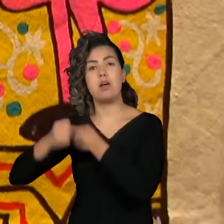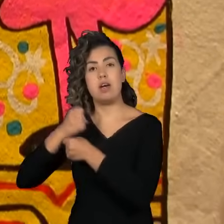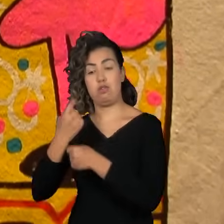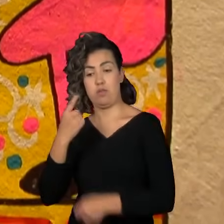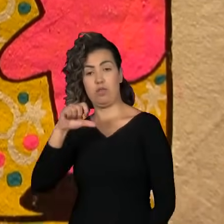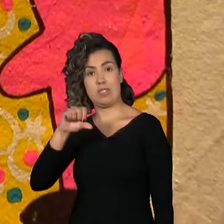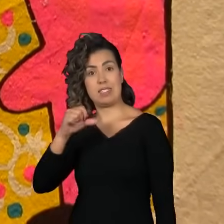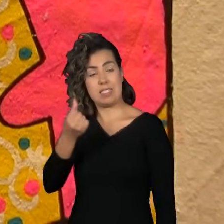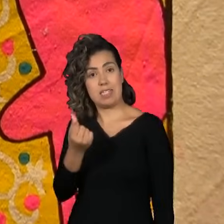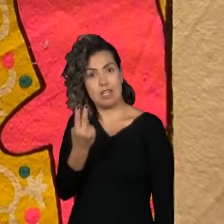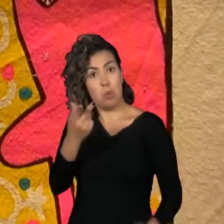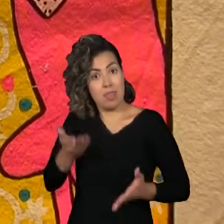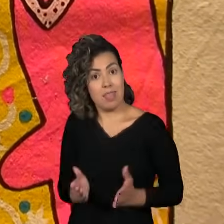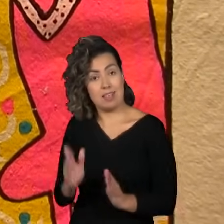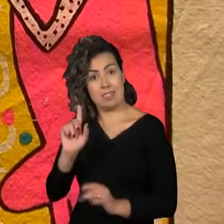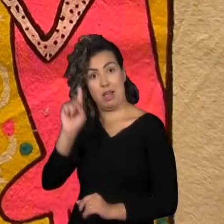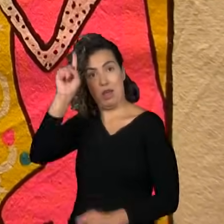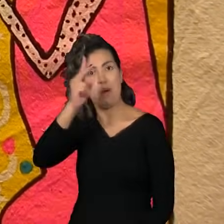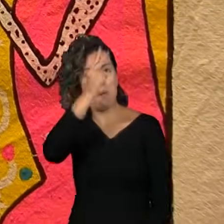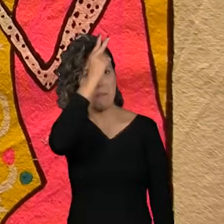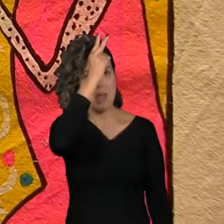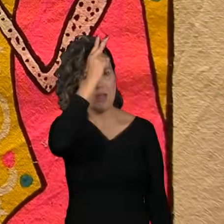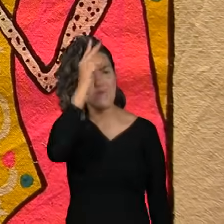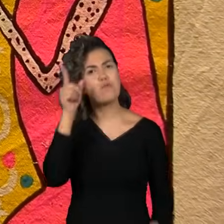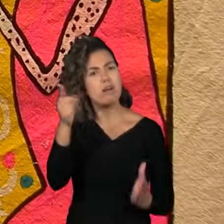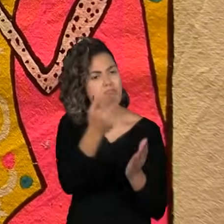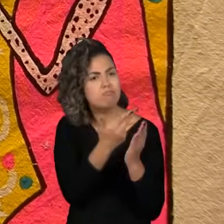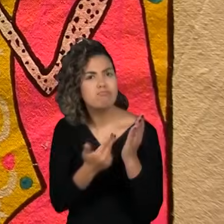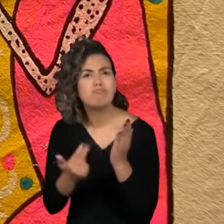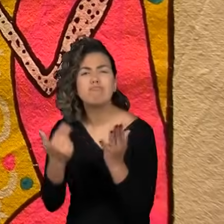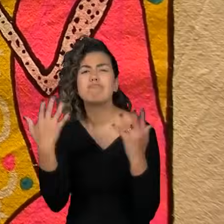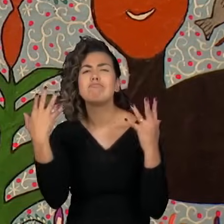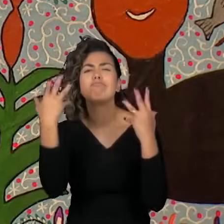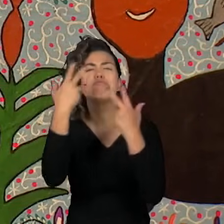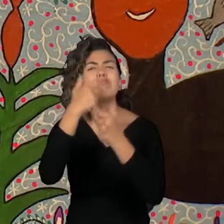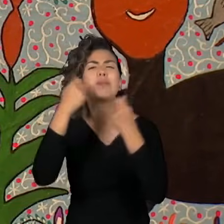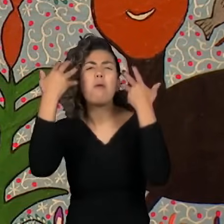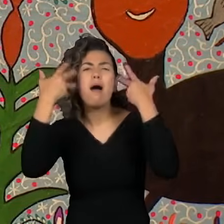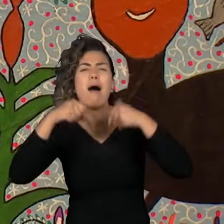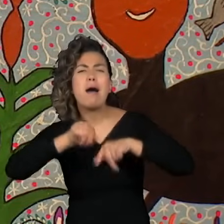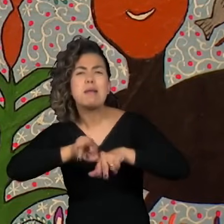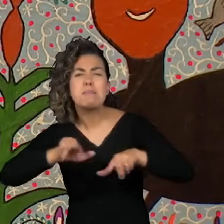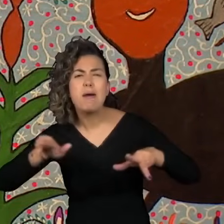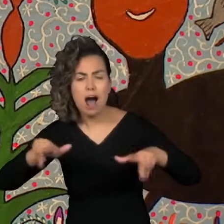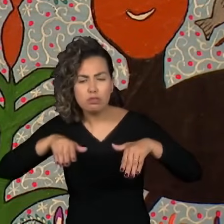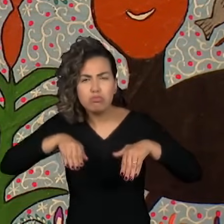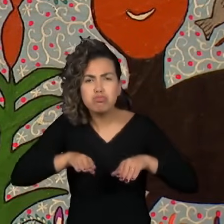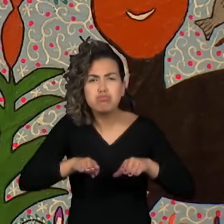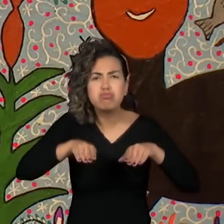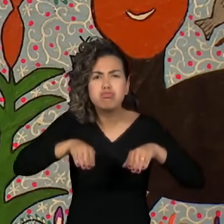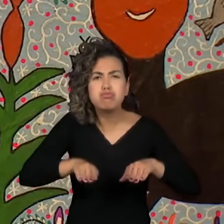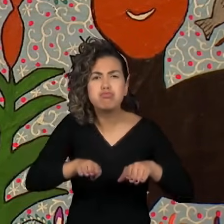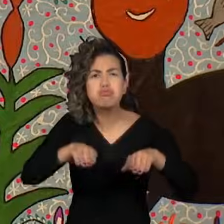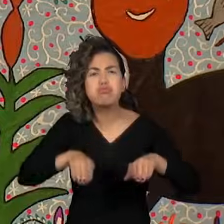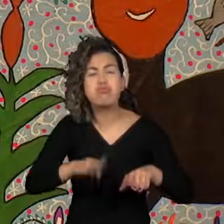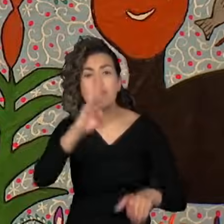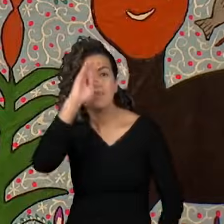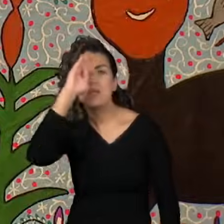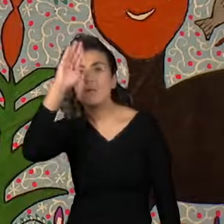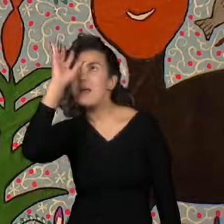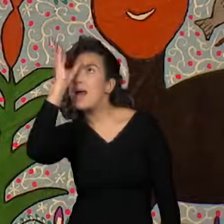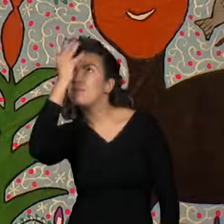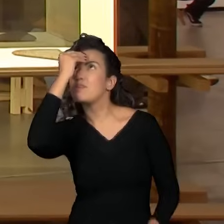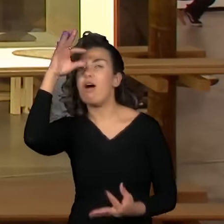1962, destacam os chamados donos das plantas, animais e coisas, uma referência ao plano